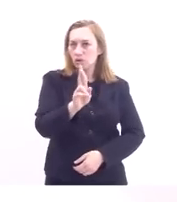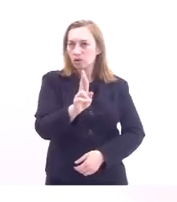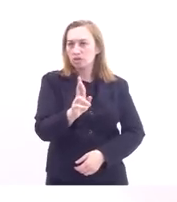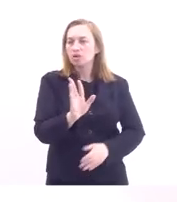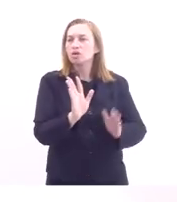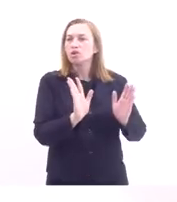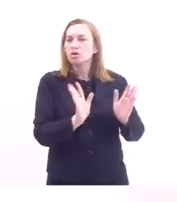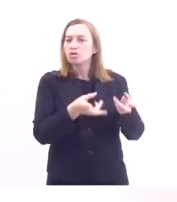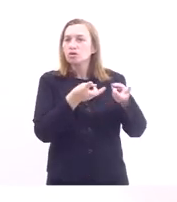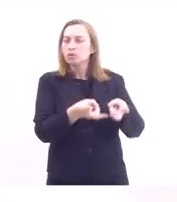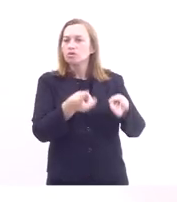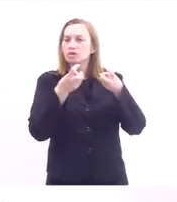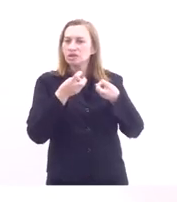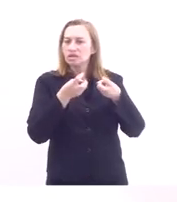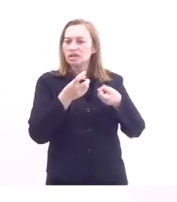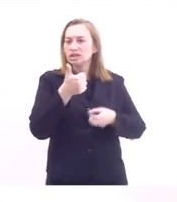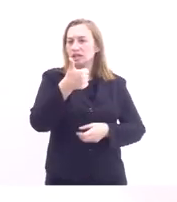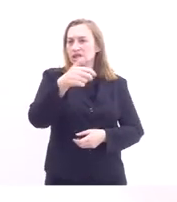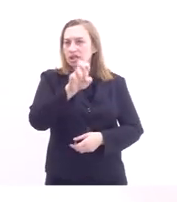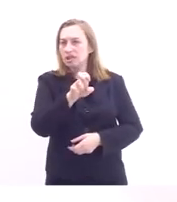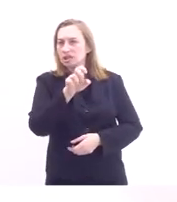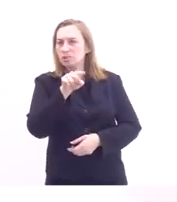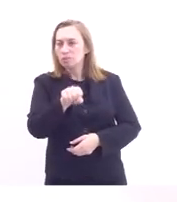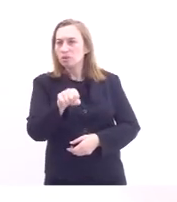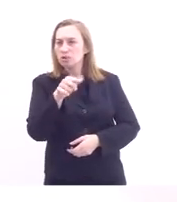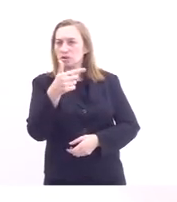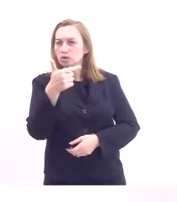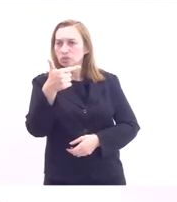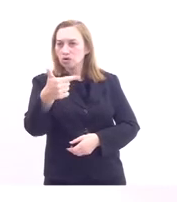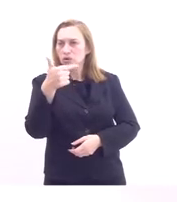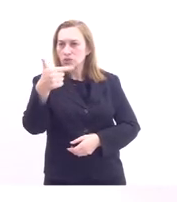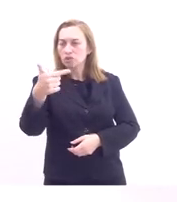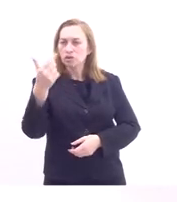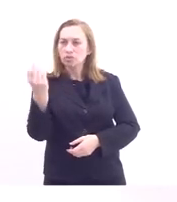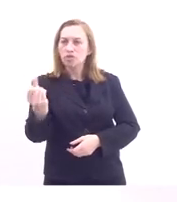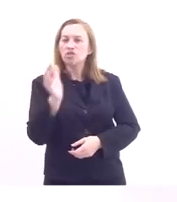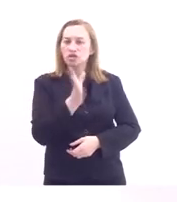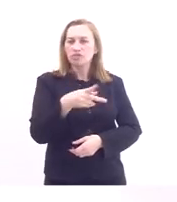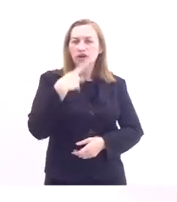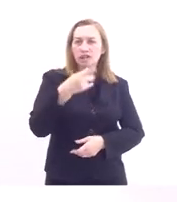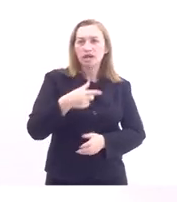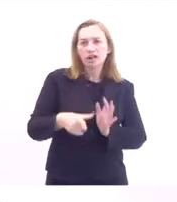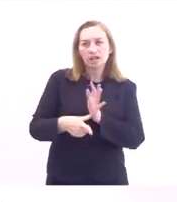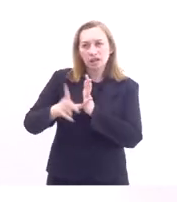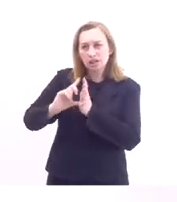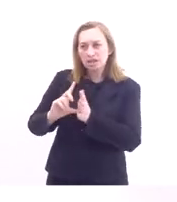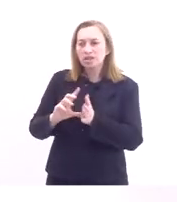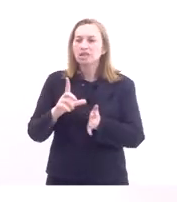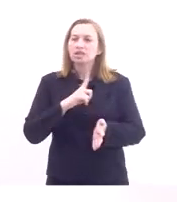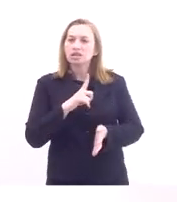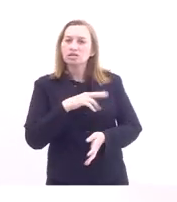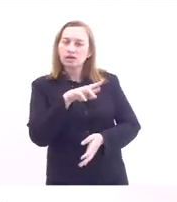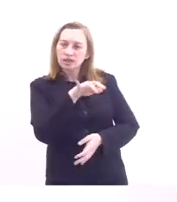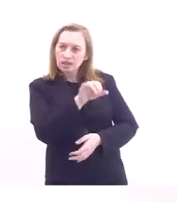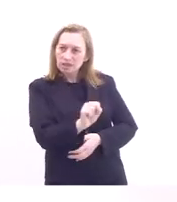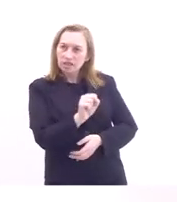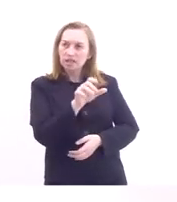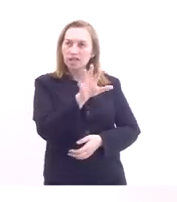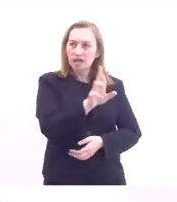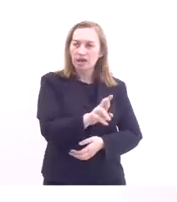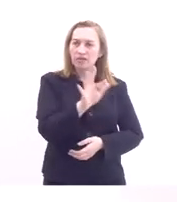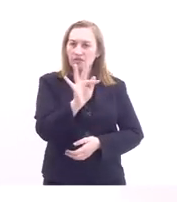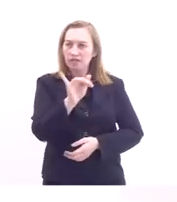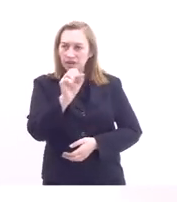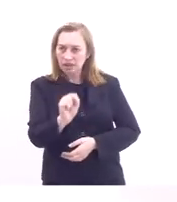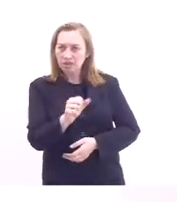hoje observa uma receita de 15,226, mas é como eu já tinha falado antes. A gente teve uma receita de refis nesse primeiro